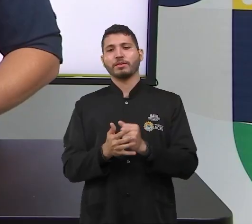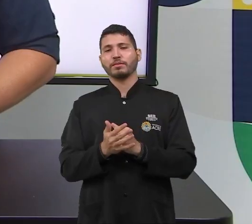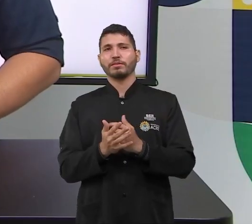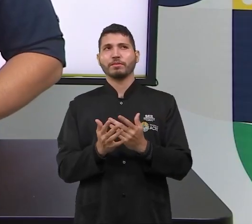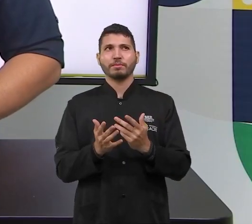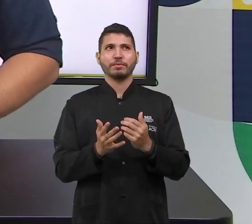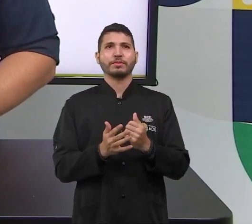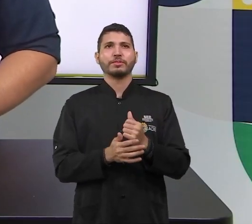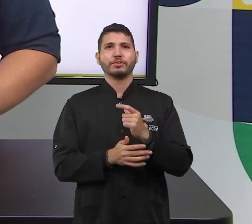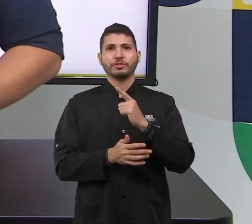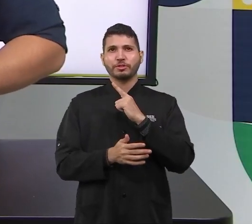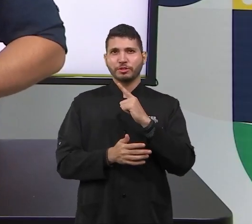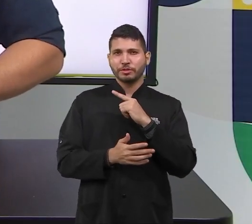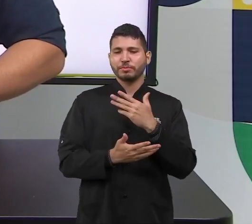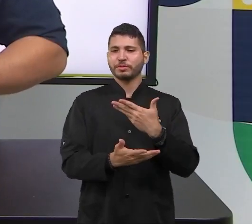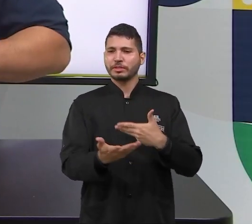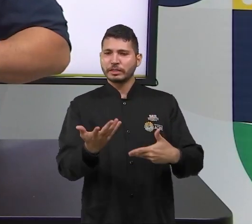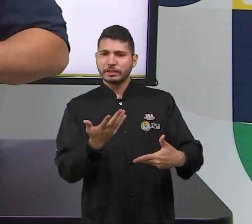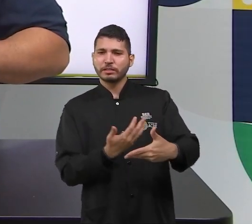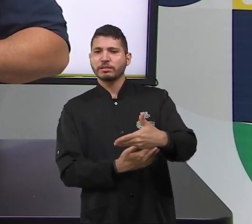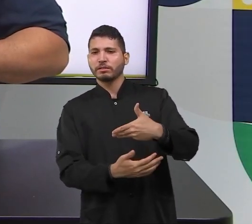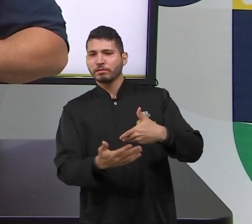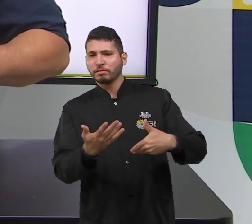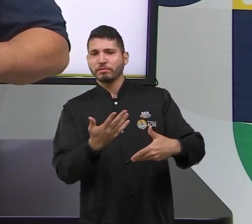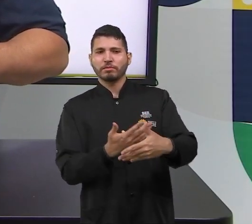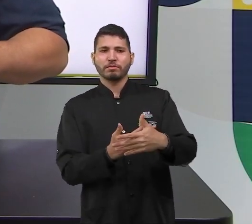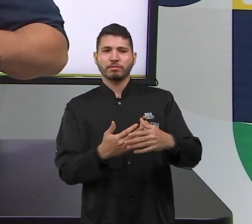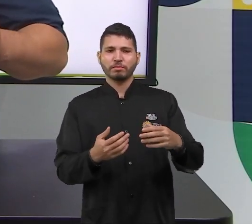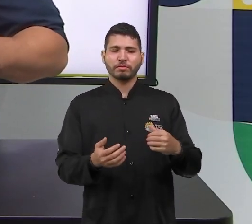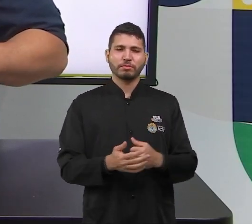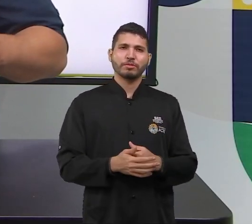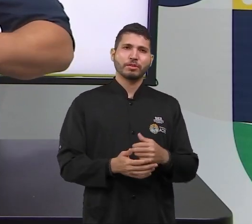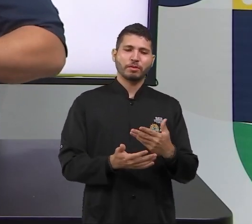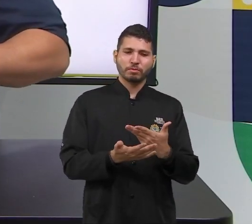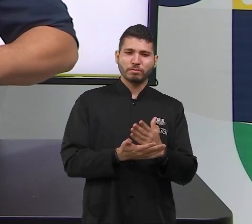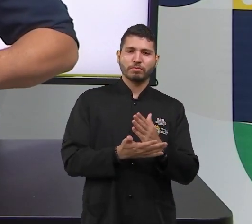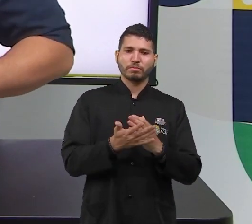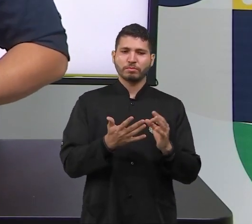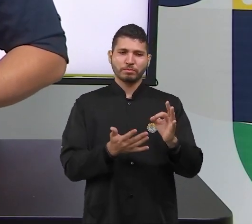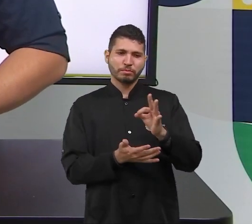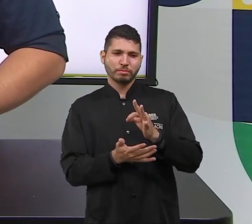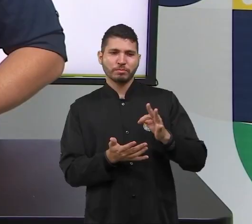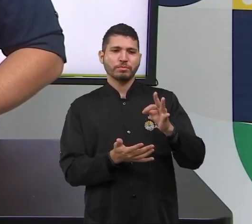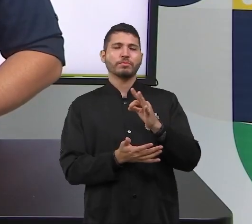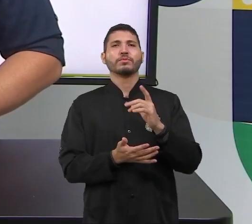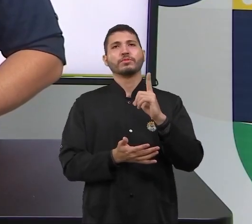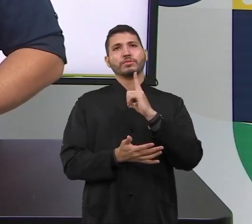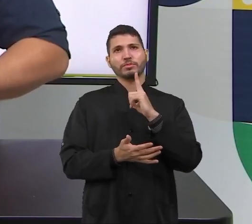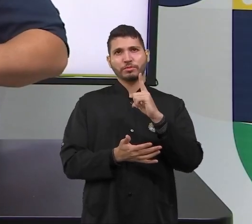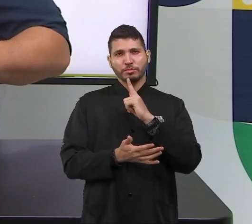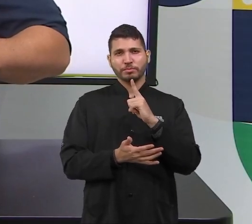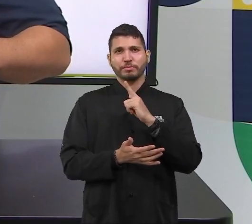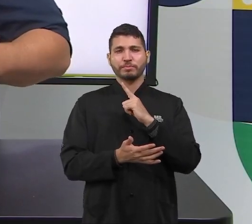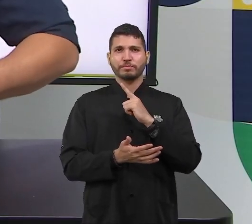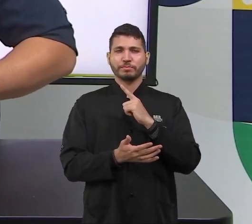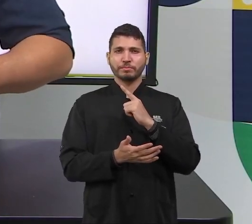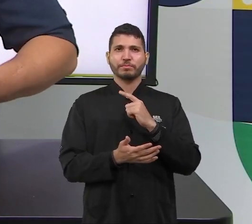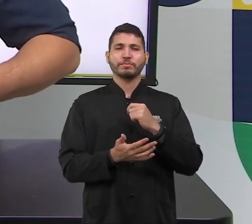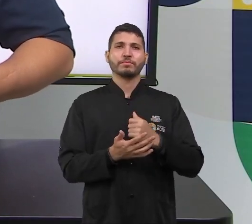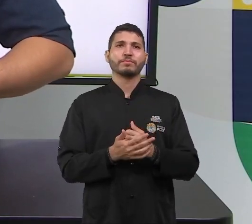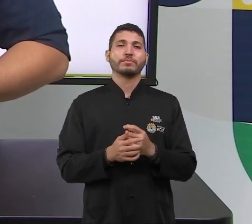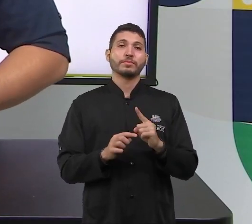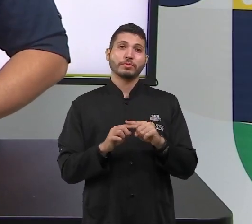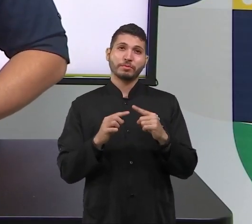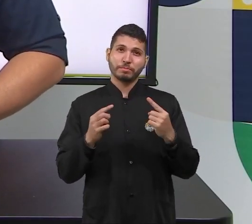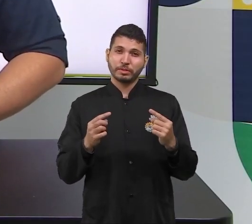escambo, troca. E aí tinha moeda, em alguns lugares tinham circulação de moedas, mas cada lugar tinha